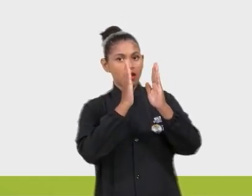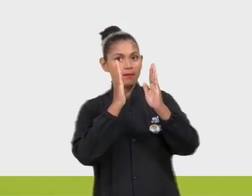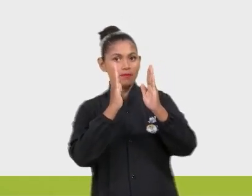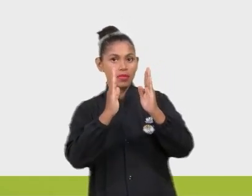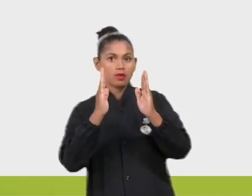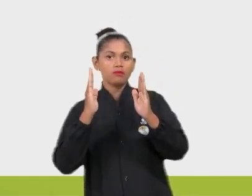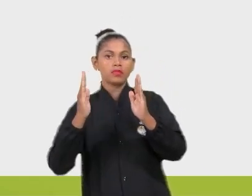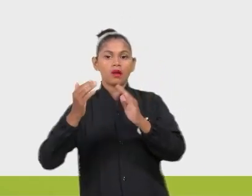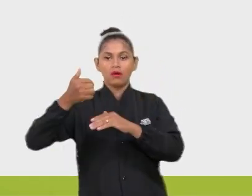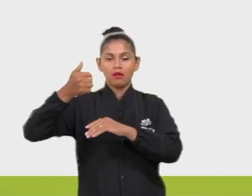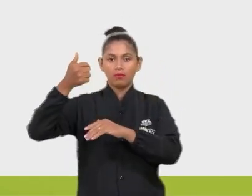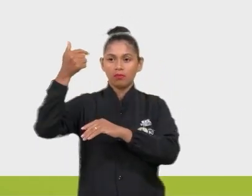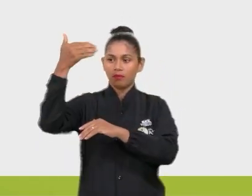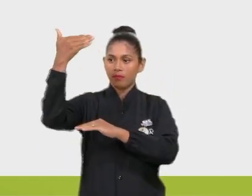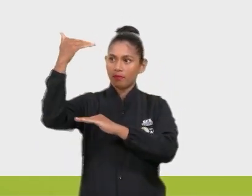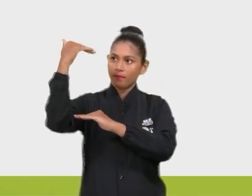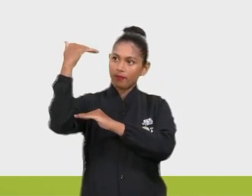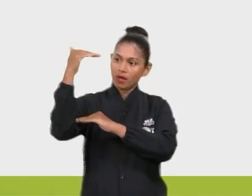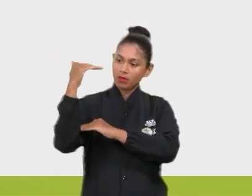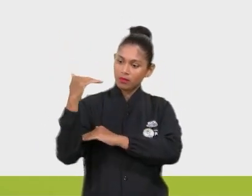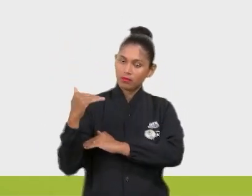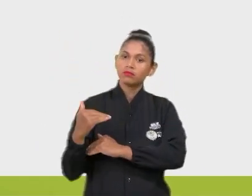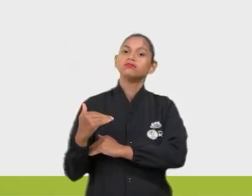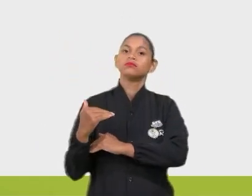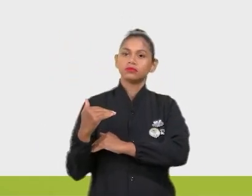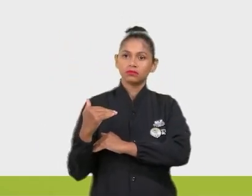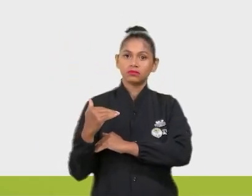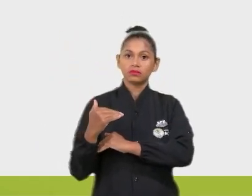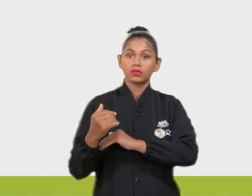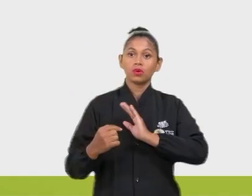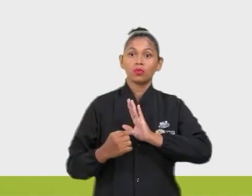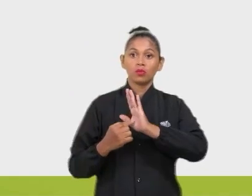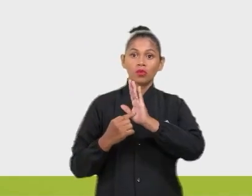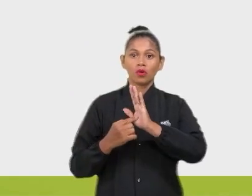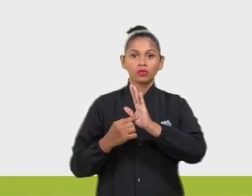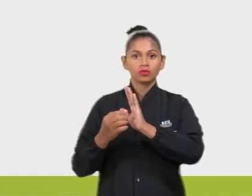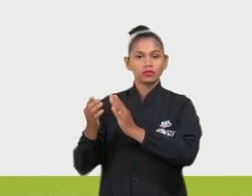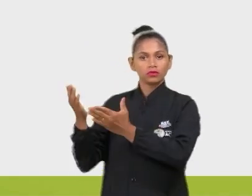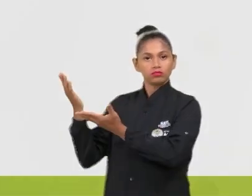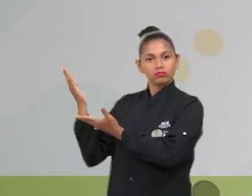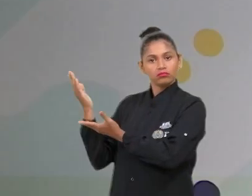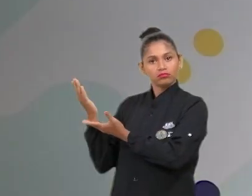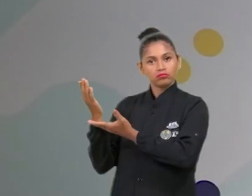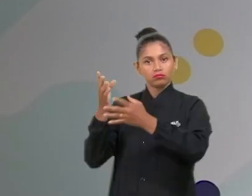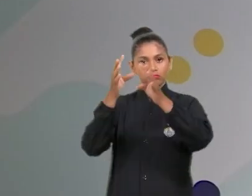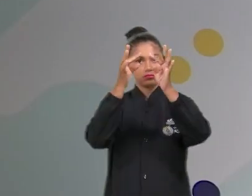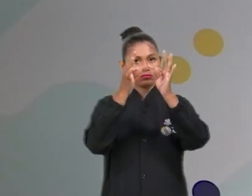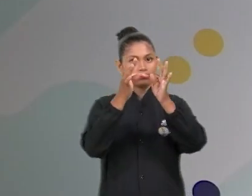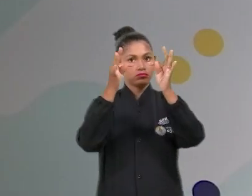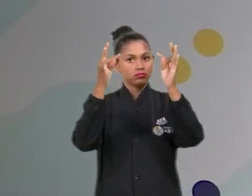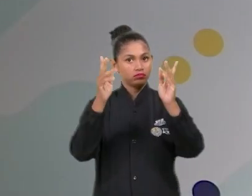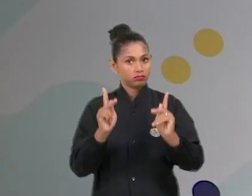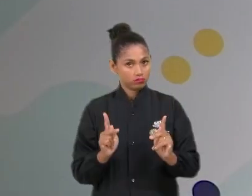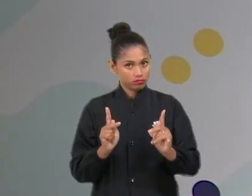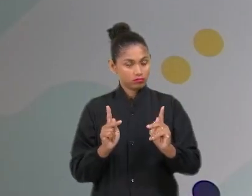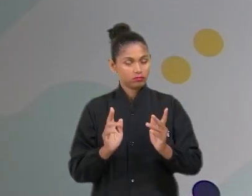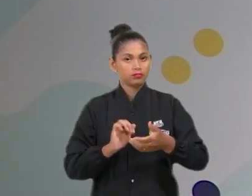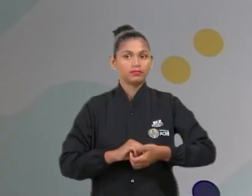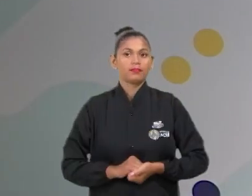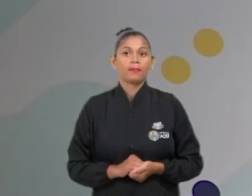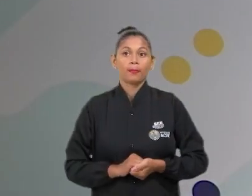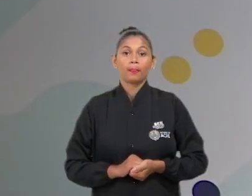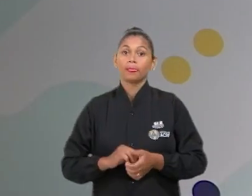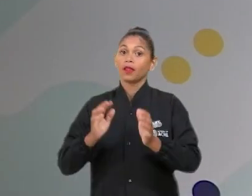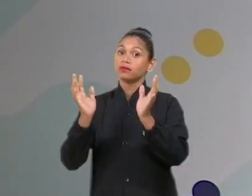com o esqueminha aqui da tabela periódica representado logo abaixo. Lembrando que os